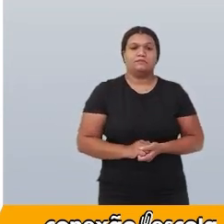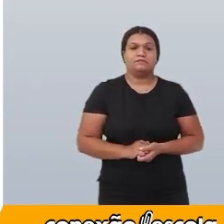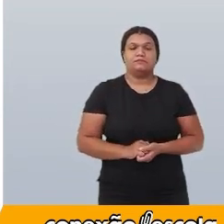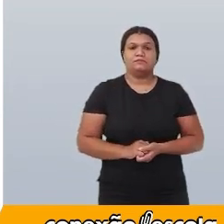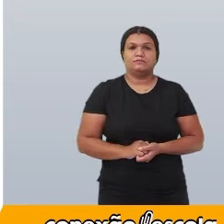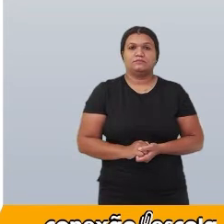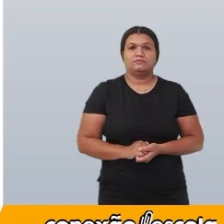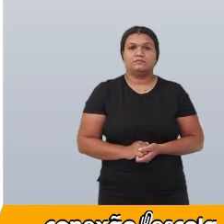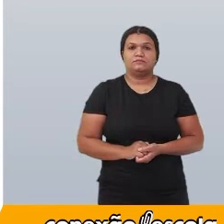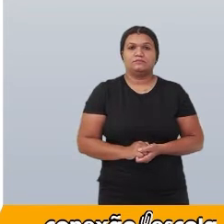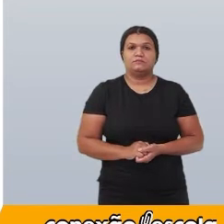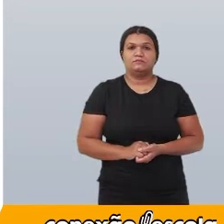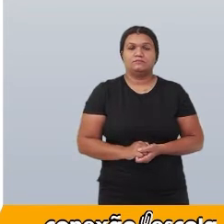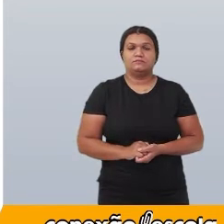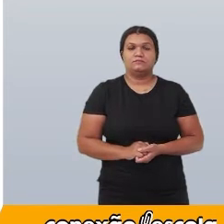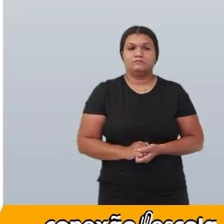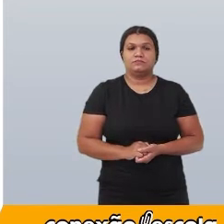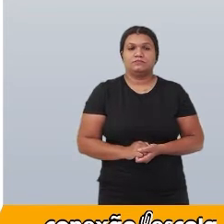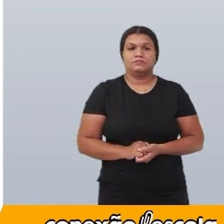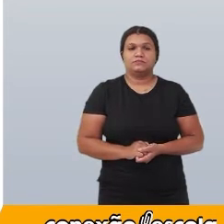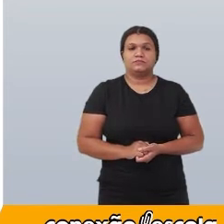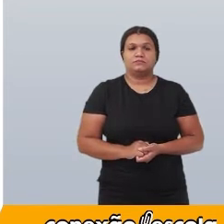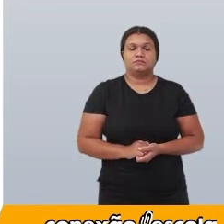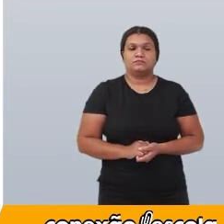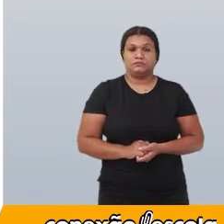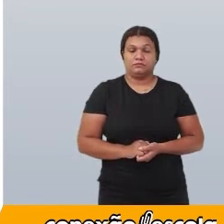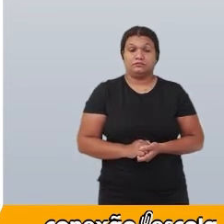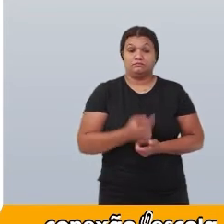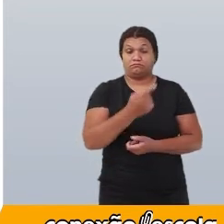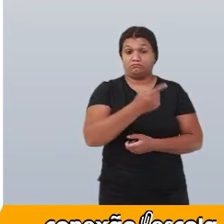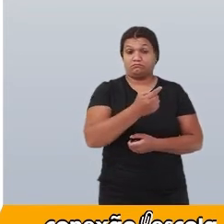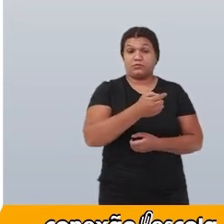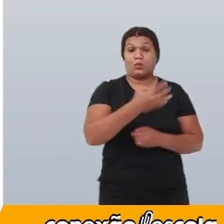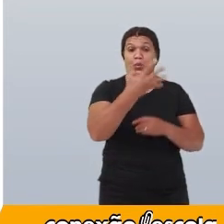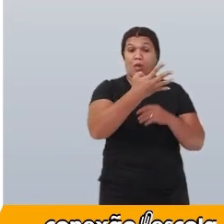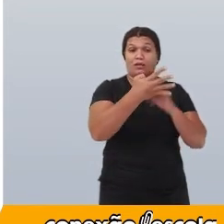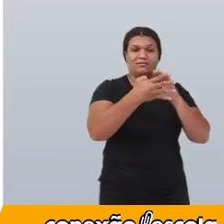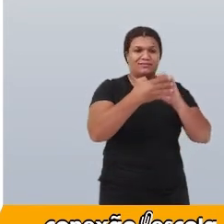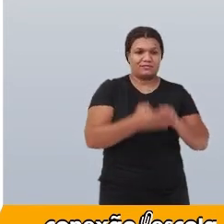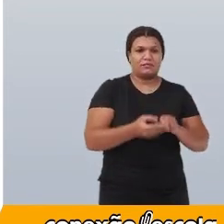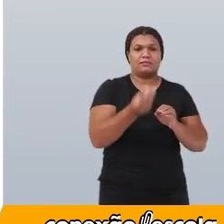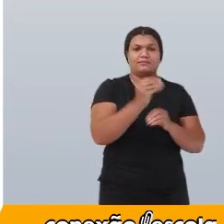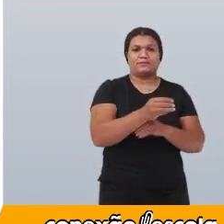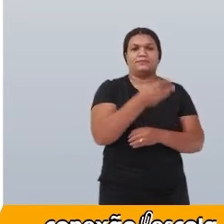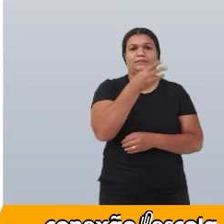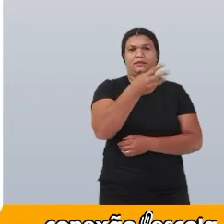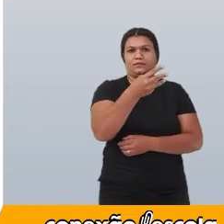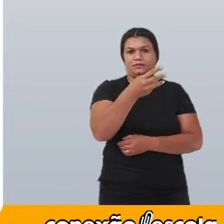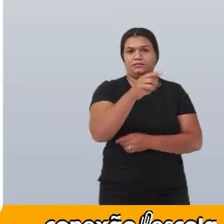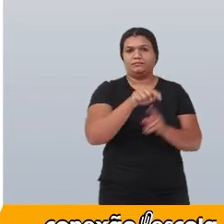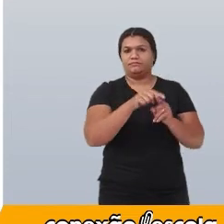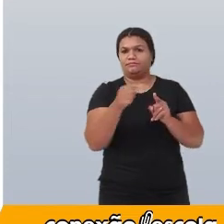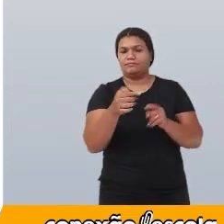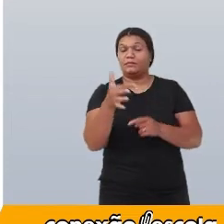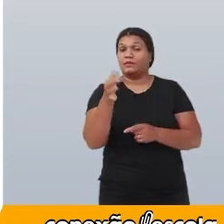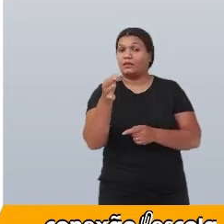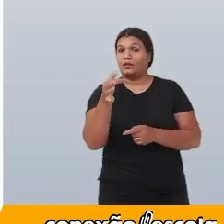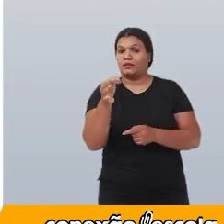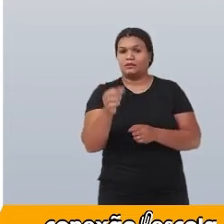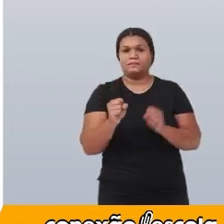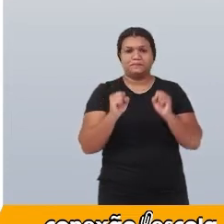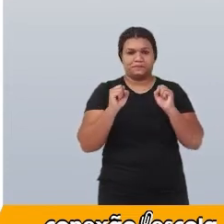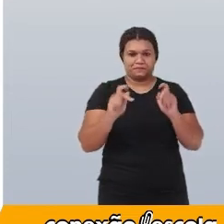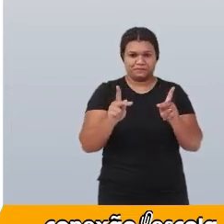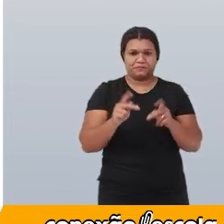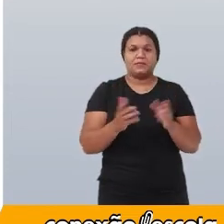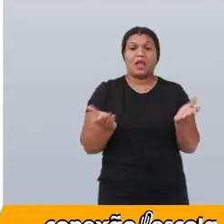ficaram 3 décimos e aqui ficou 10 centésimos, certo?